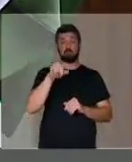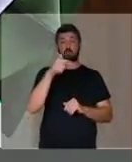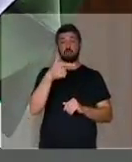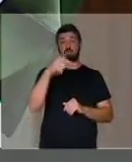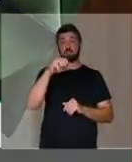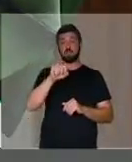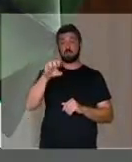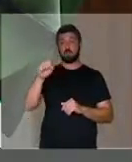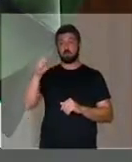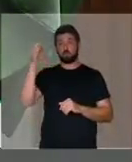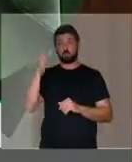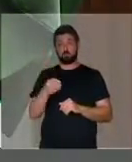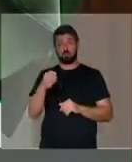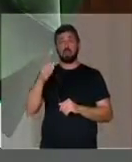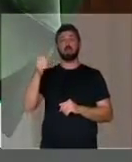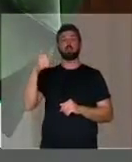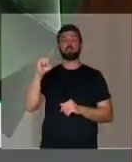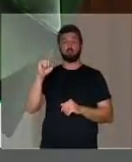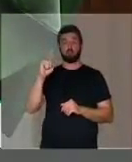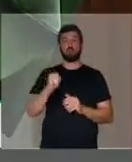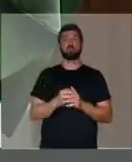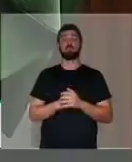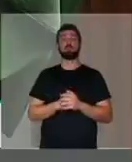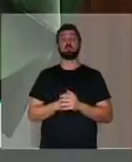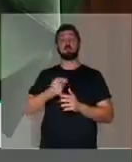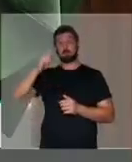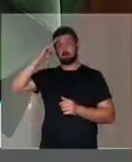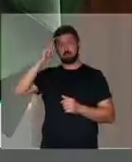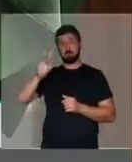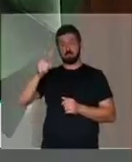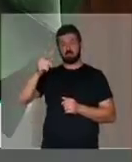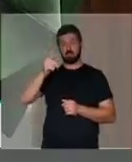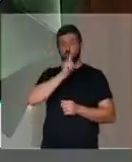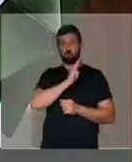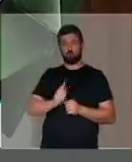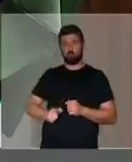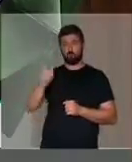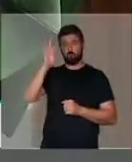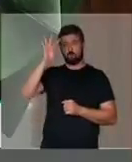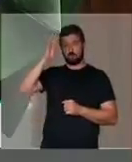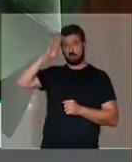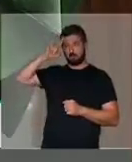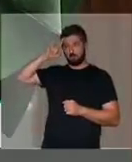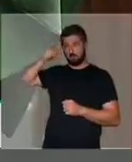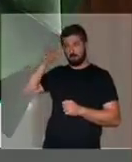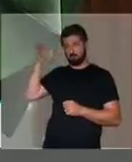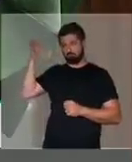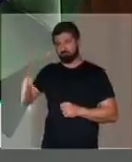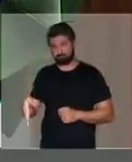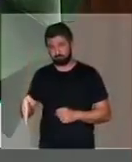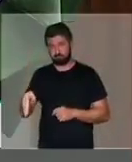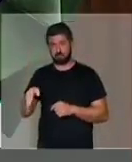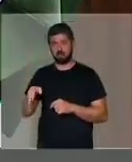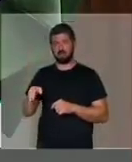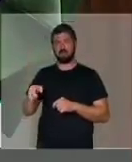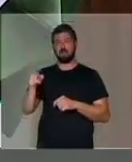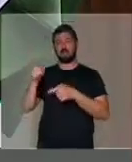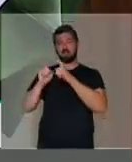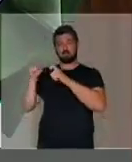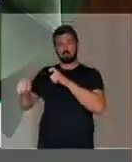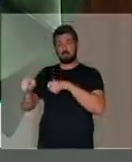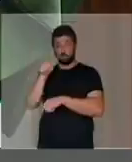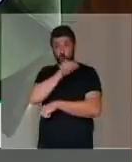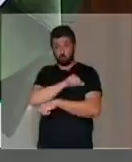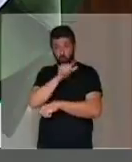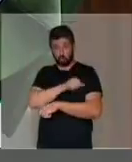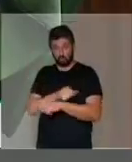9.288, de 16 de fevereiro de 2018, que determina a intervenção federal no Estado do Rio de Janeiro,